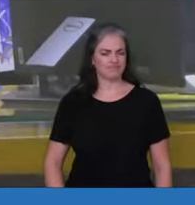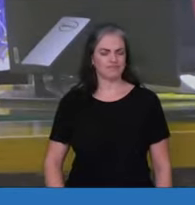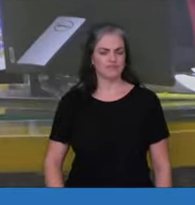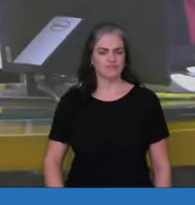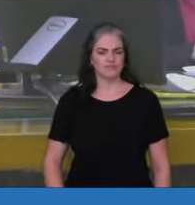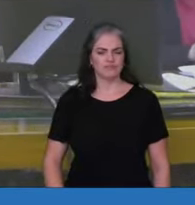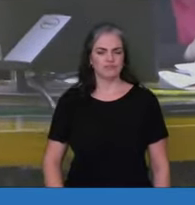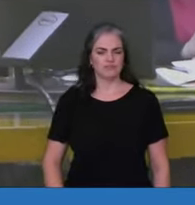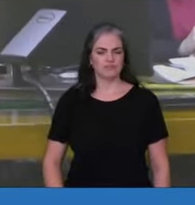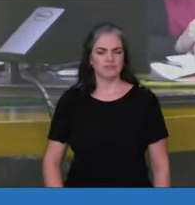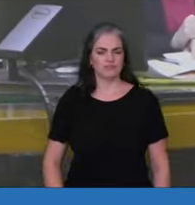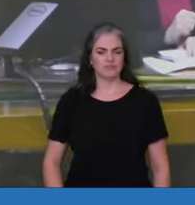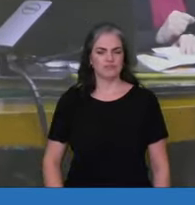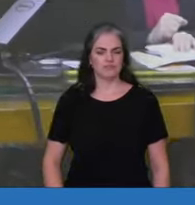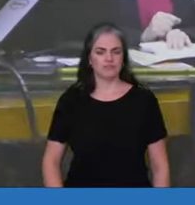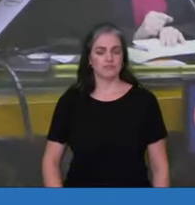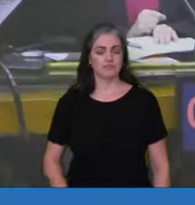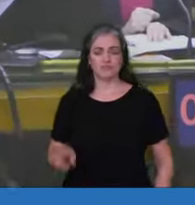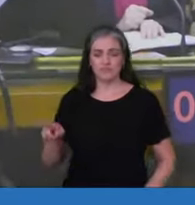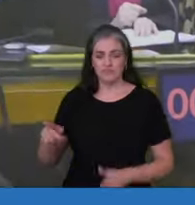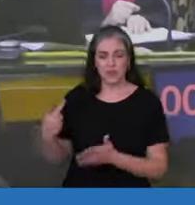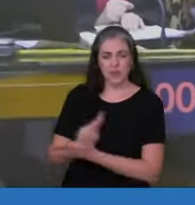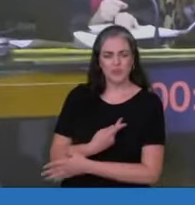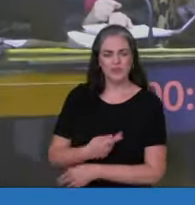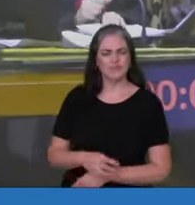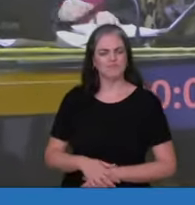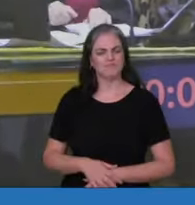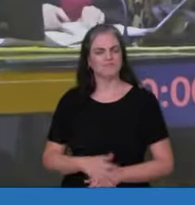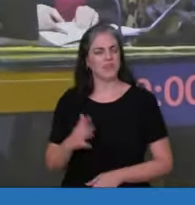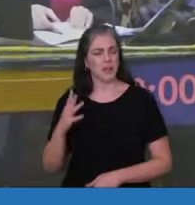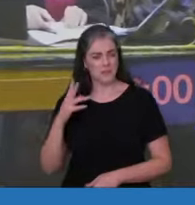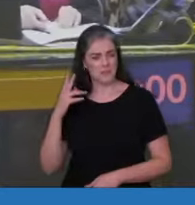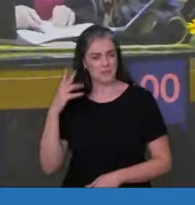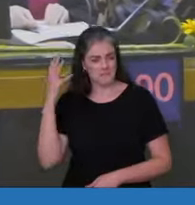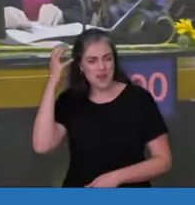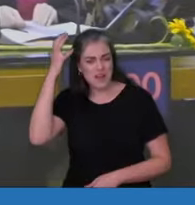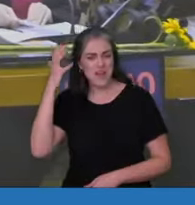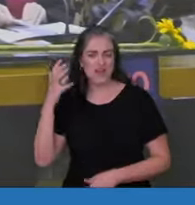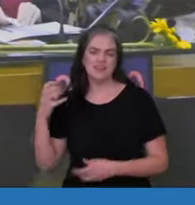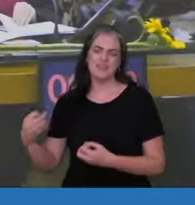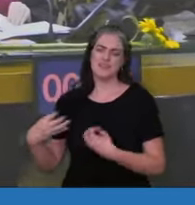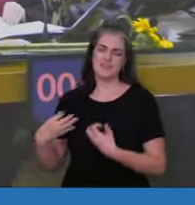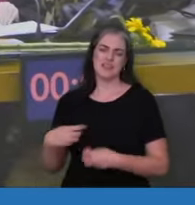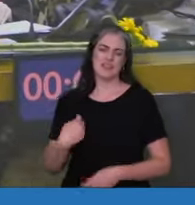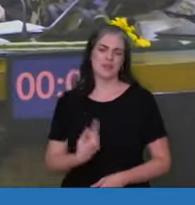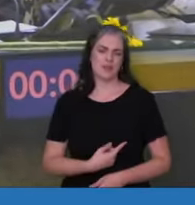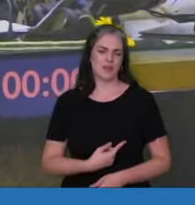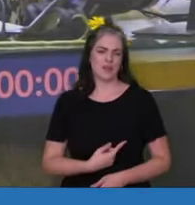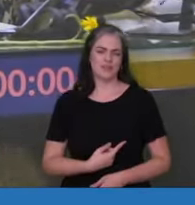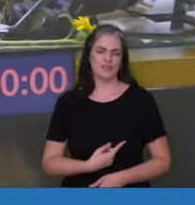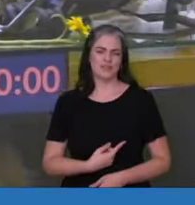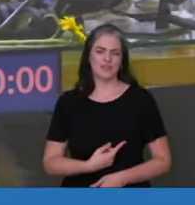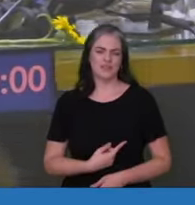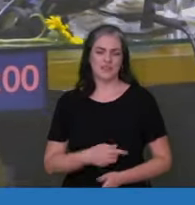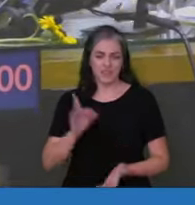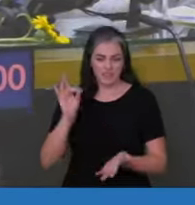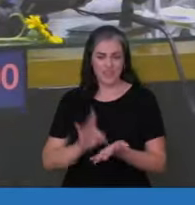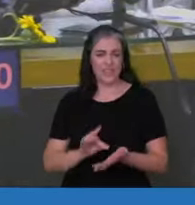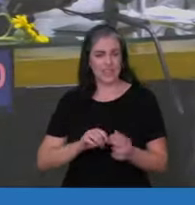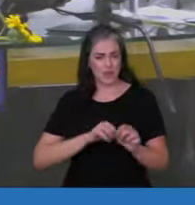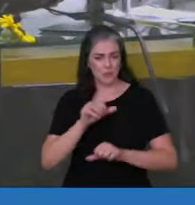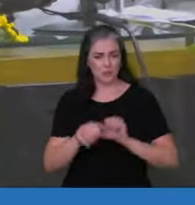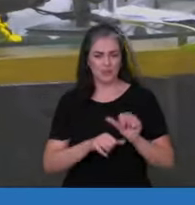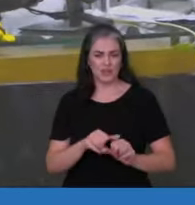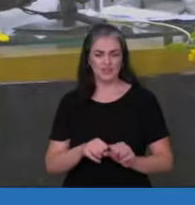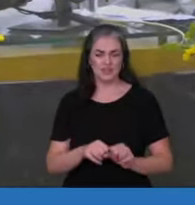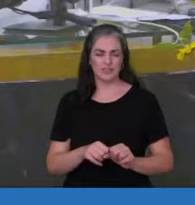Marielle nos ensina que a verdadeira mudança só existe quando nós nos unimos. Se os acontecimentos desse fim